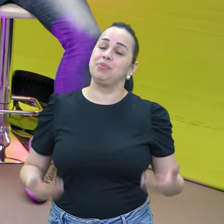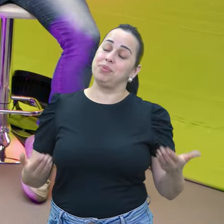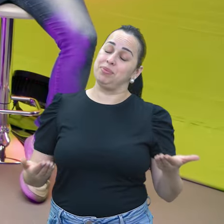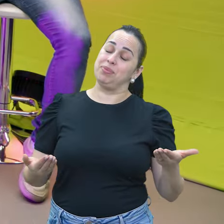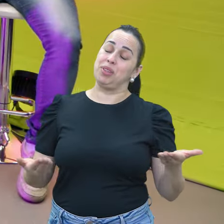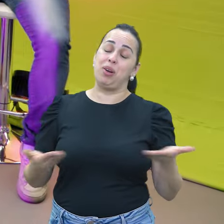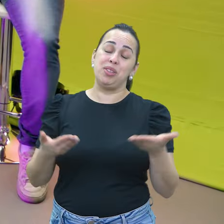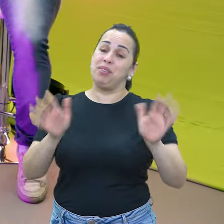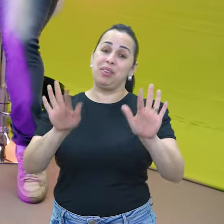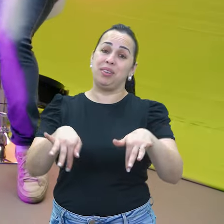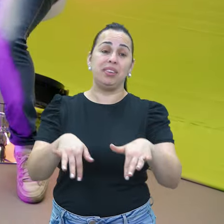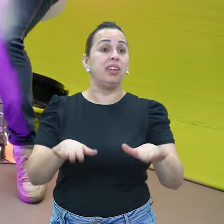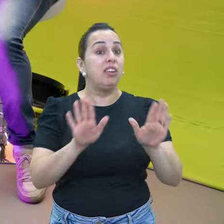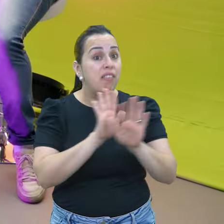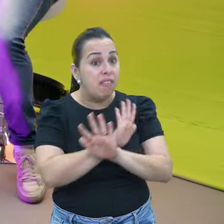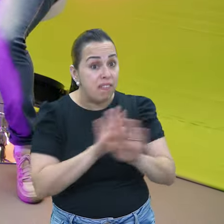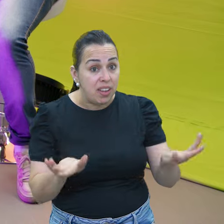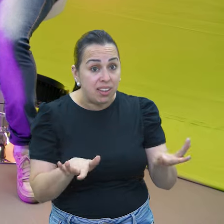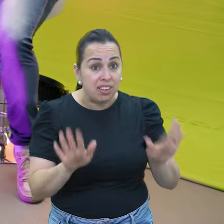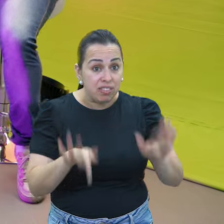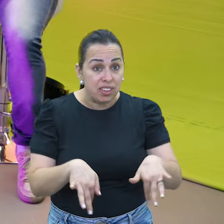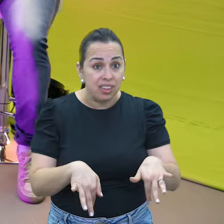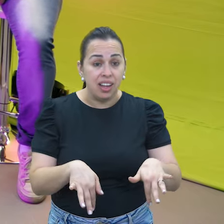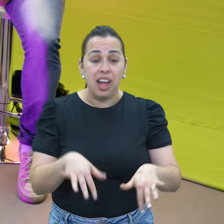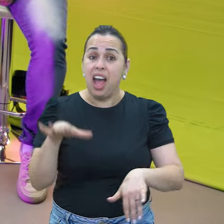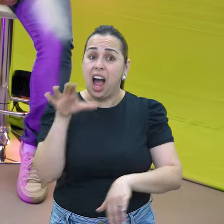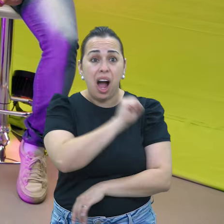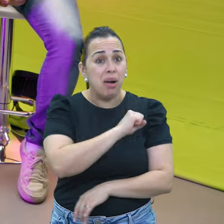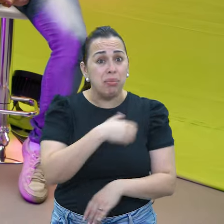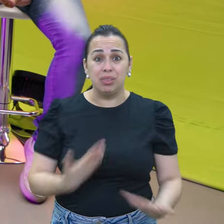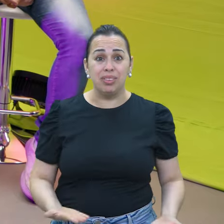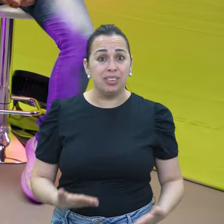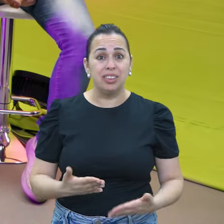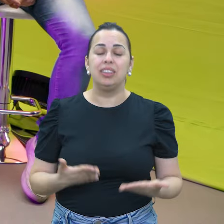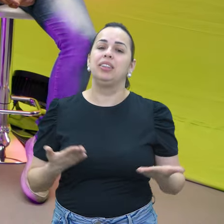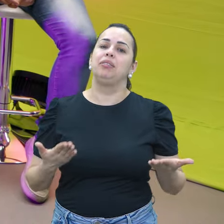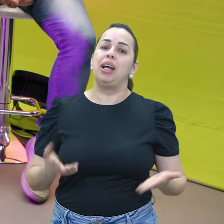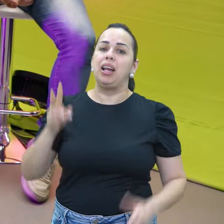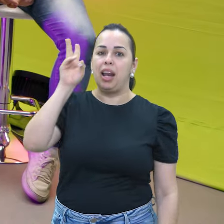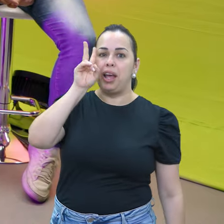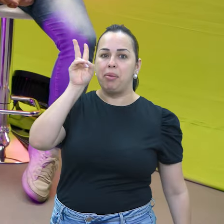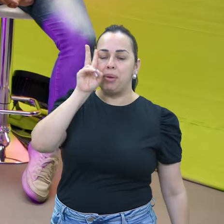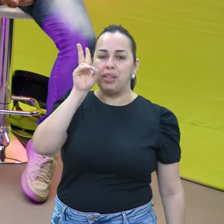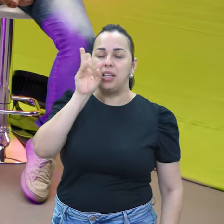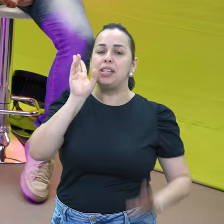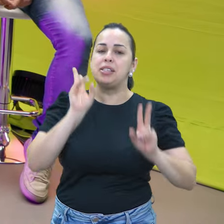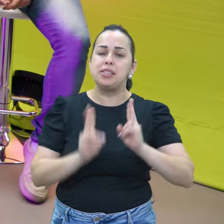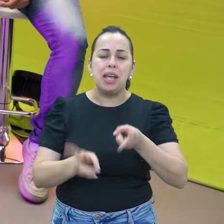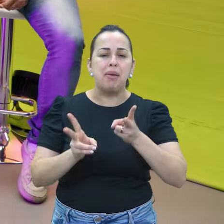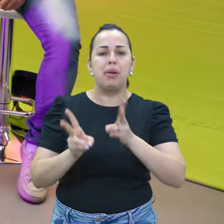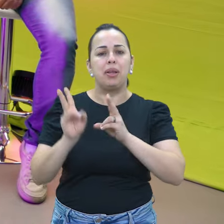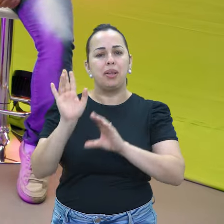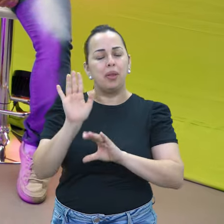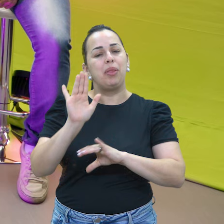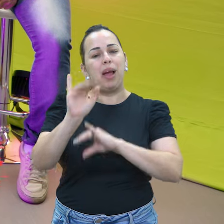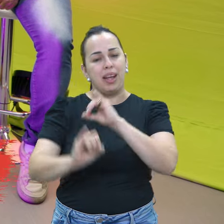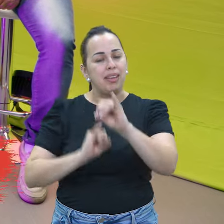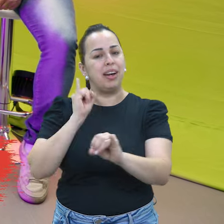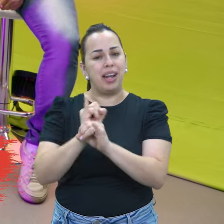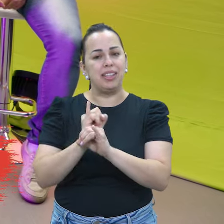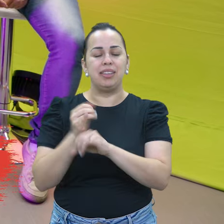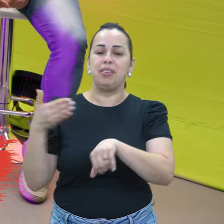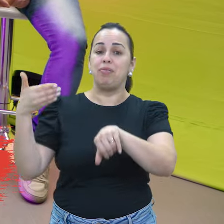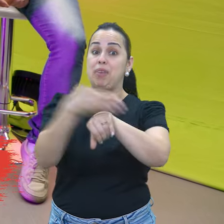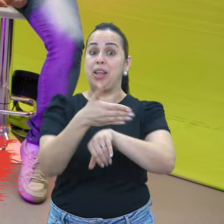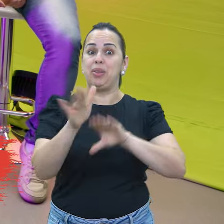Por hoje é só. Acabou, Thiago, muito rápido, que pena. E olha, gente, lembrando que o nosso conteúdo fica sempre na internet,